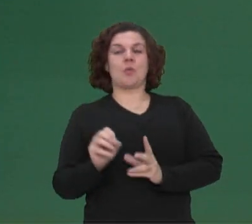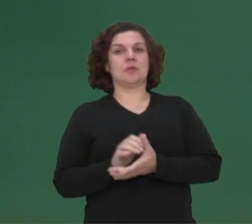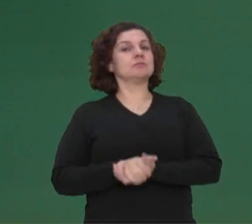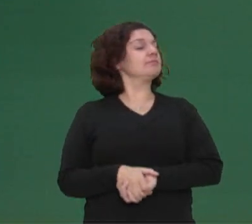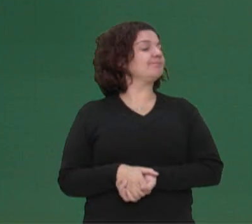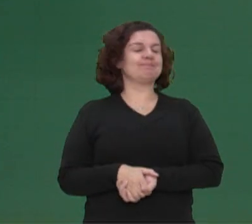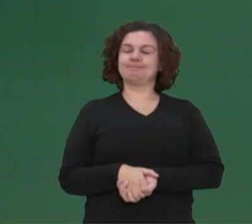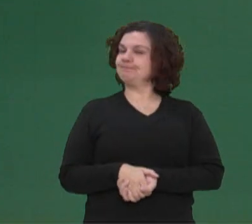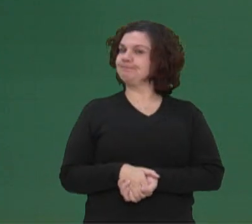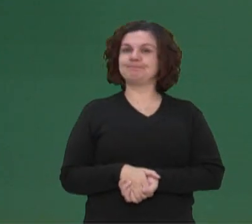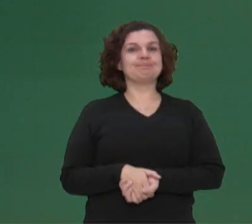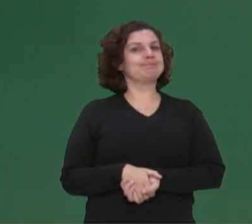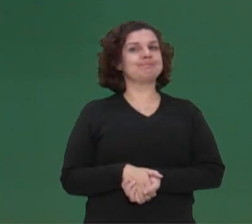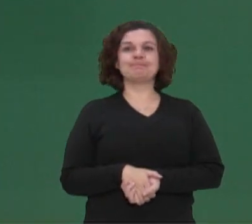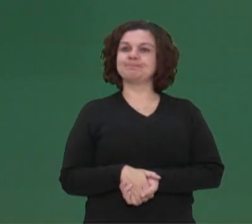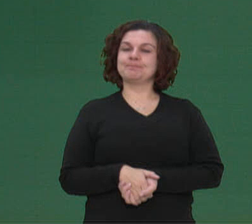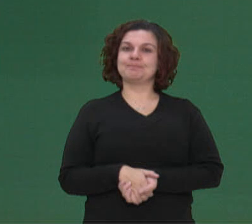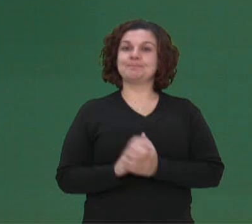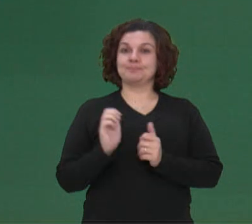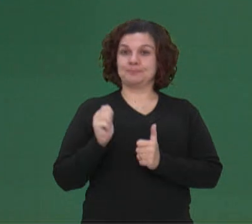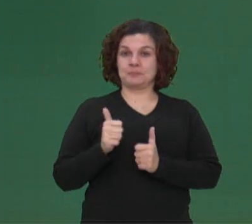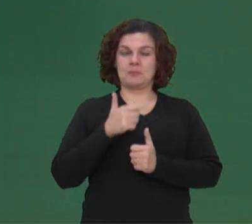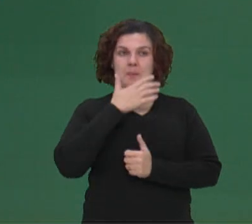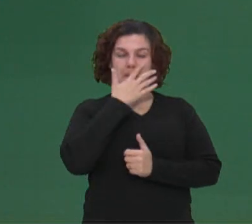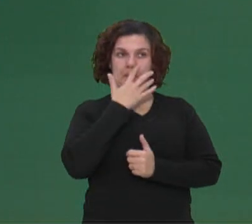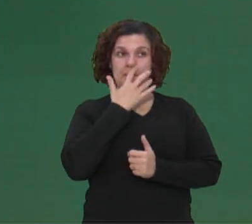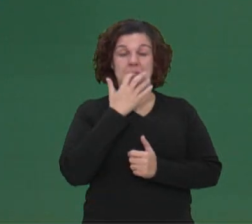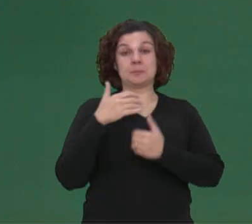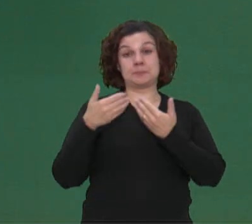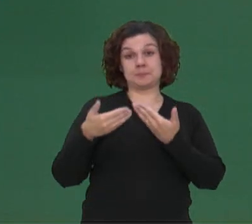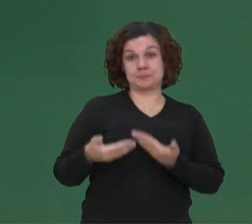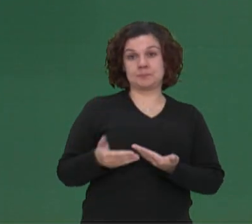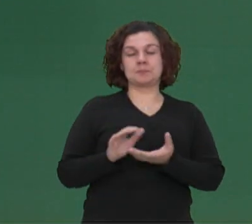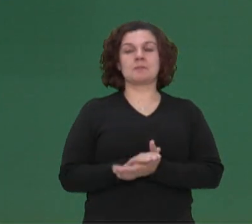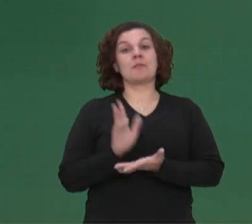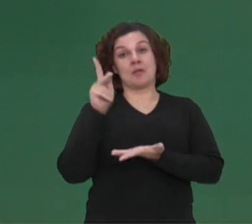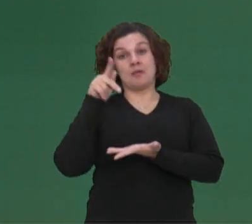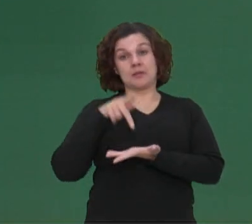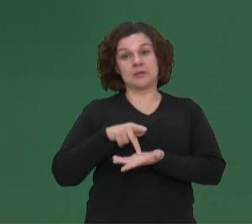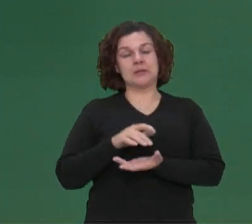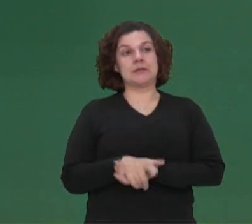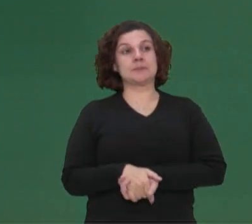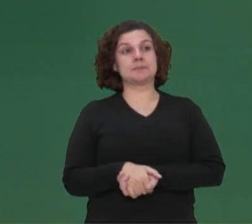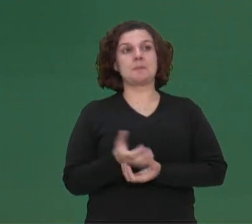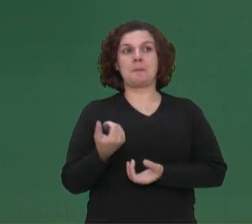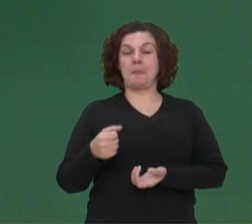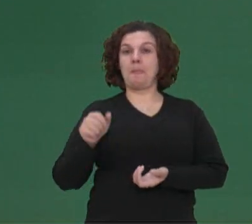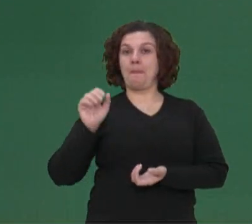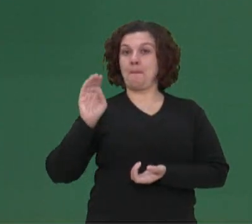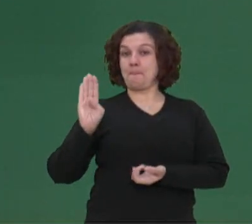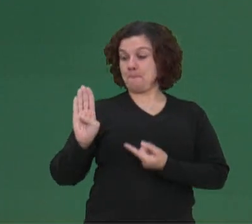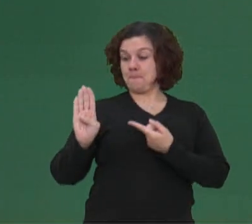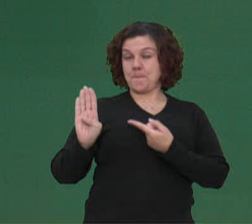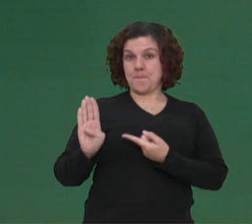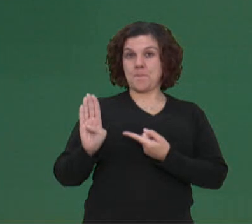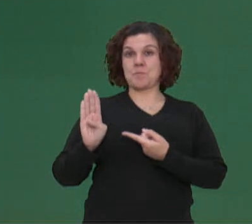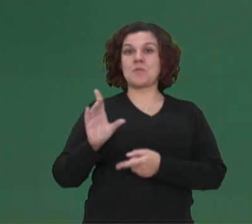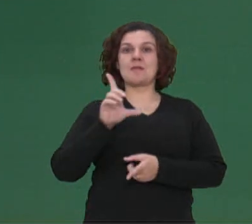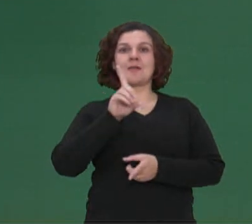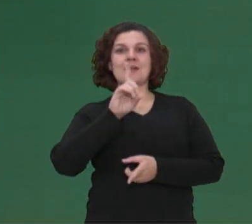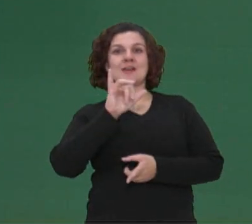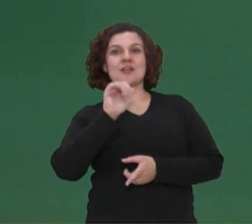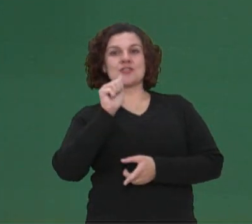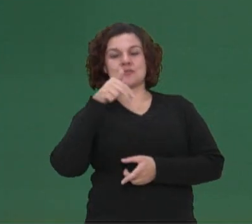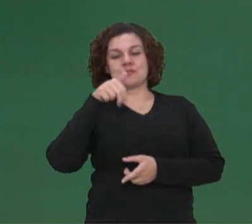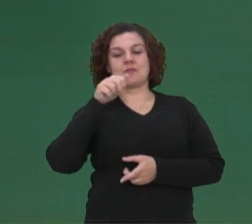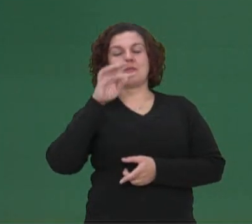barril. Não é assim que funciona, ok? Então tá aí, mas é verdadeira a questão. Letra B. O diamante africano é